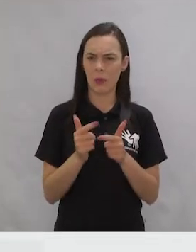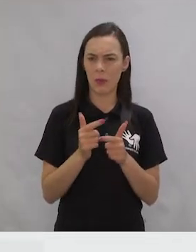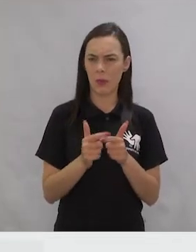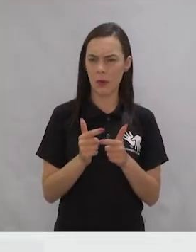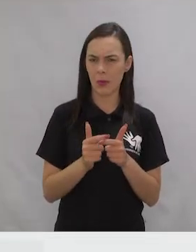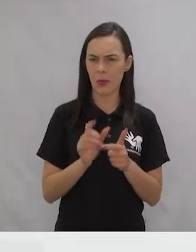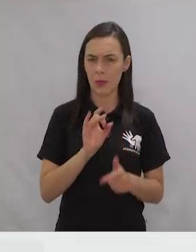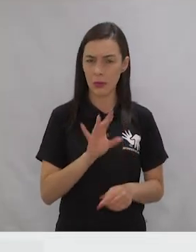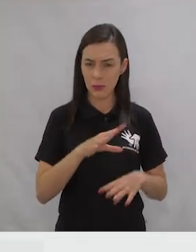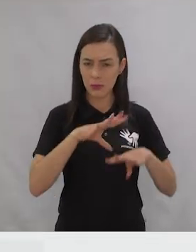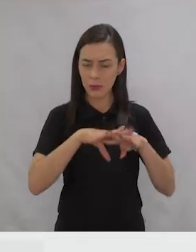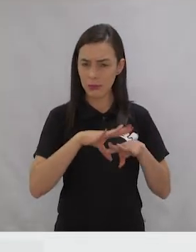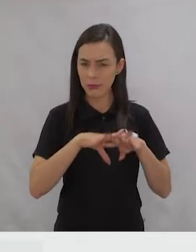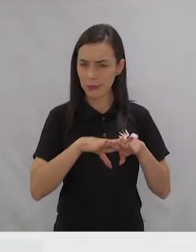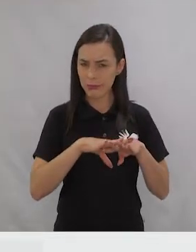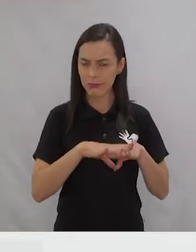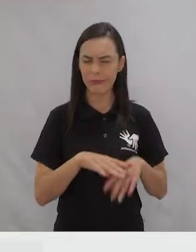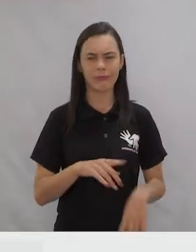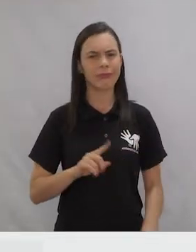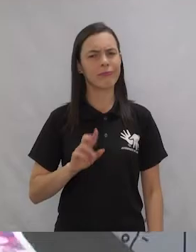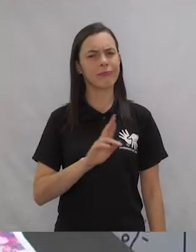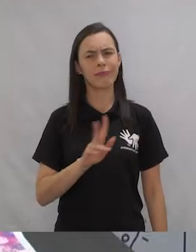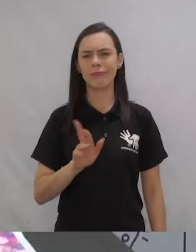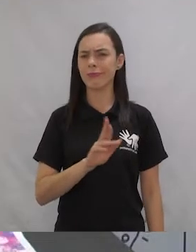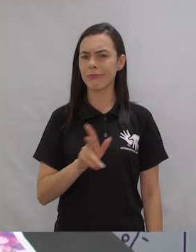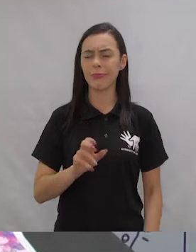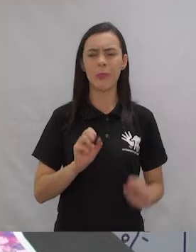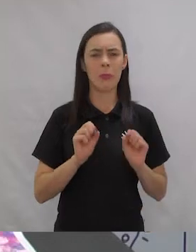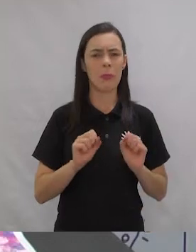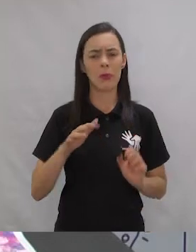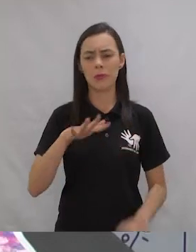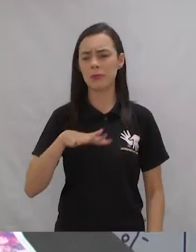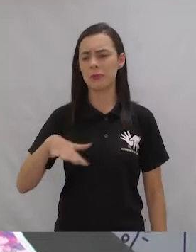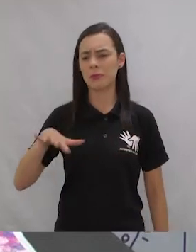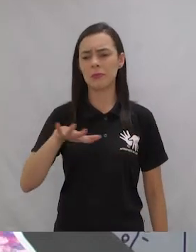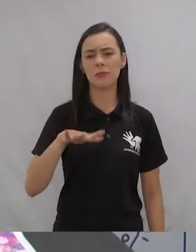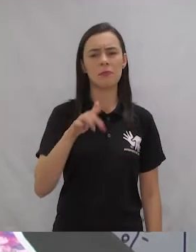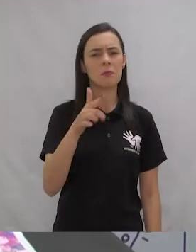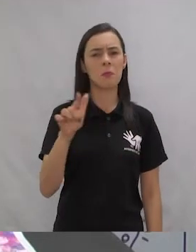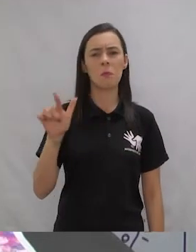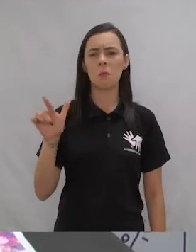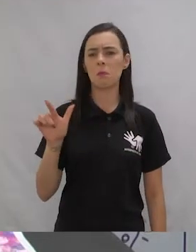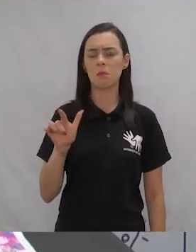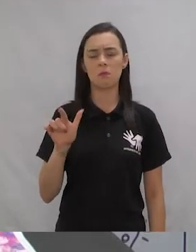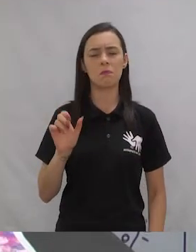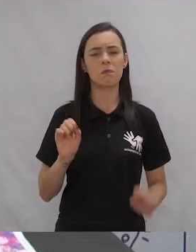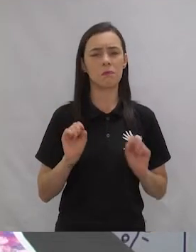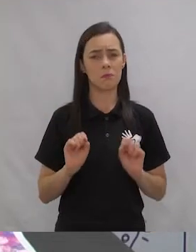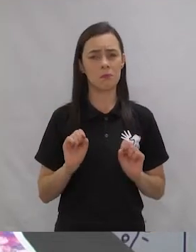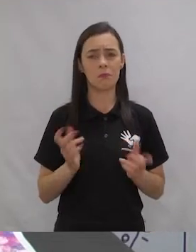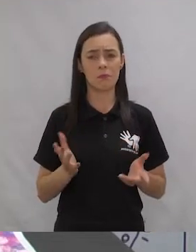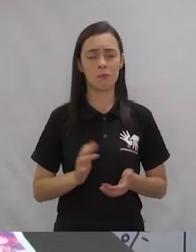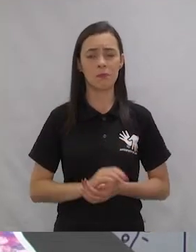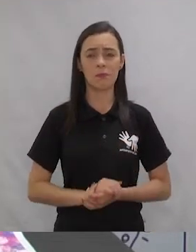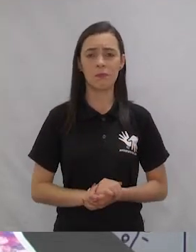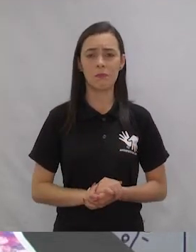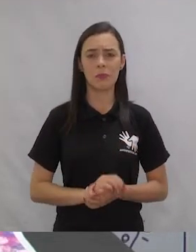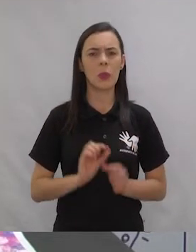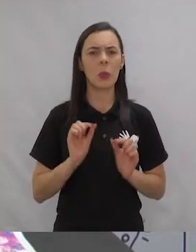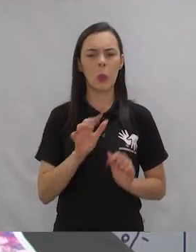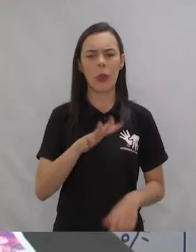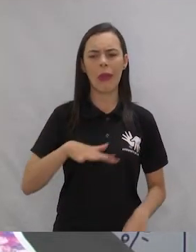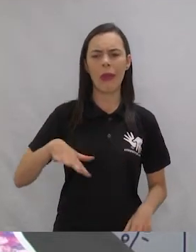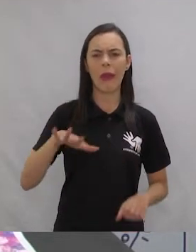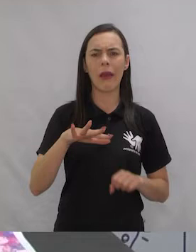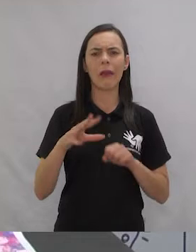não é só na área da matemática, né? Ele pode aparecer em qualquer outra área do conhecimento. O que significa